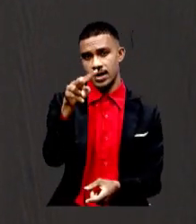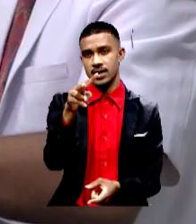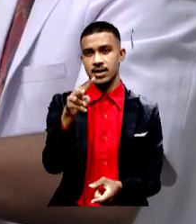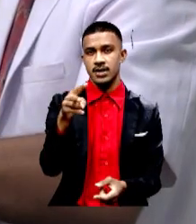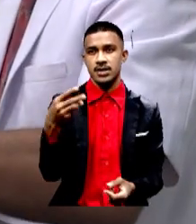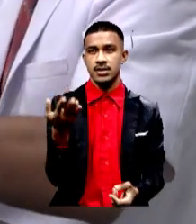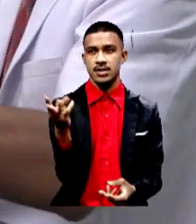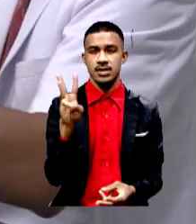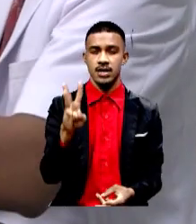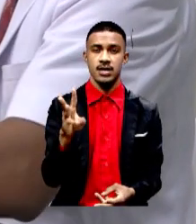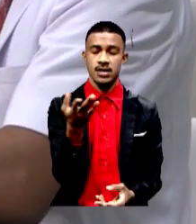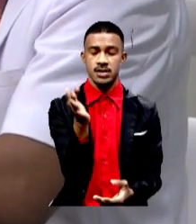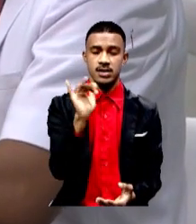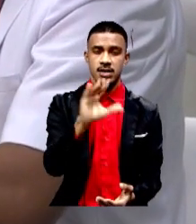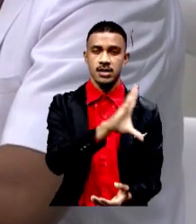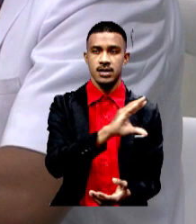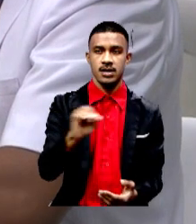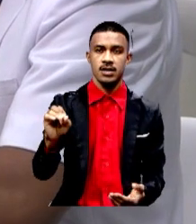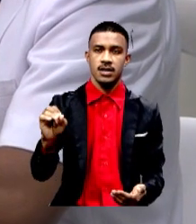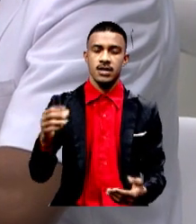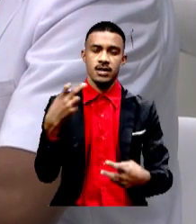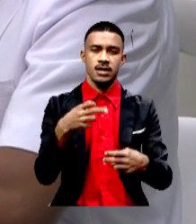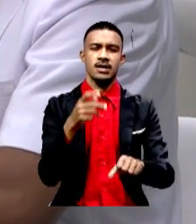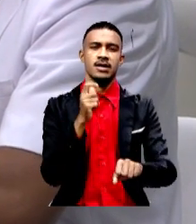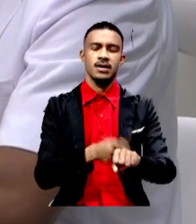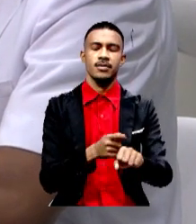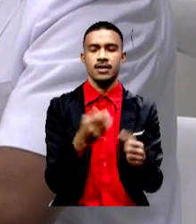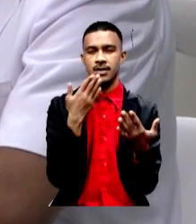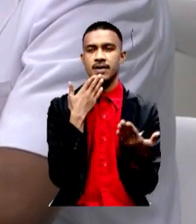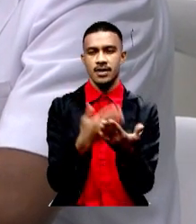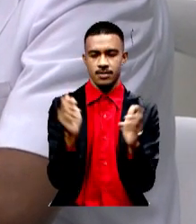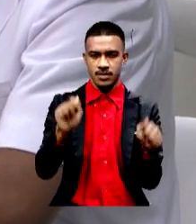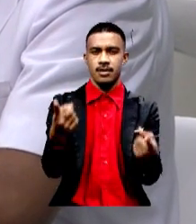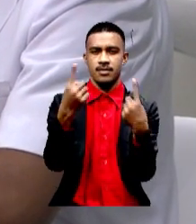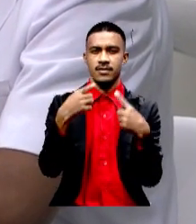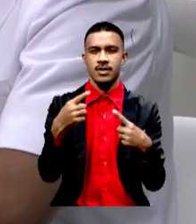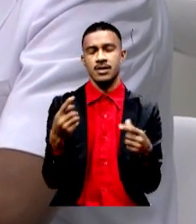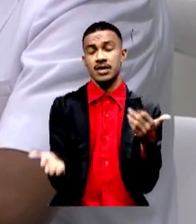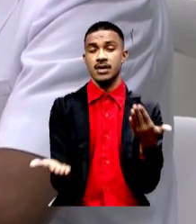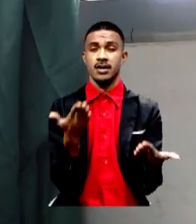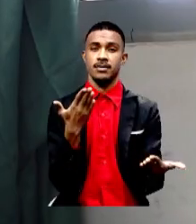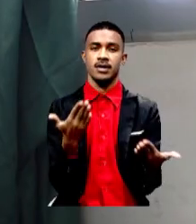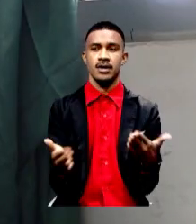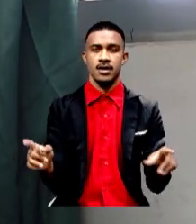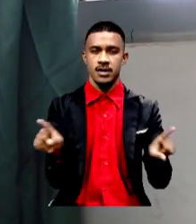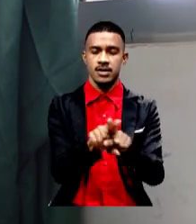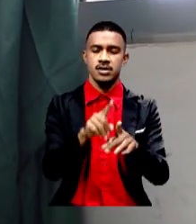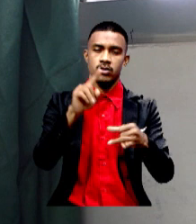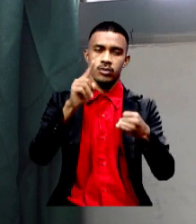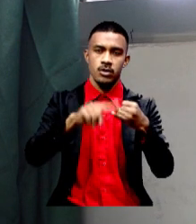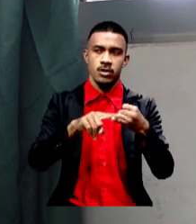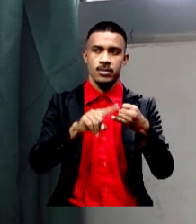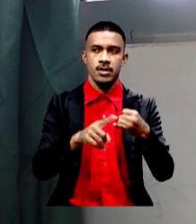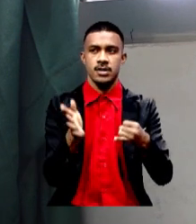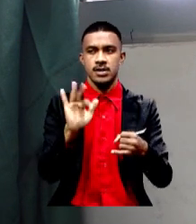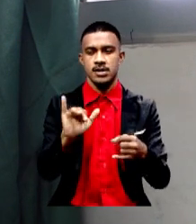ne dia que tuan sai atunene sirselo bela tama fila fale depende da loruma ultima nene sira